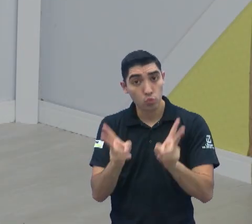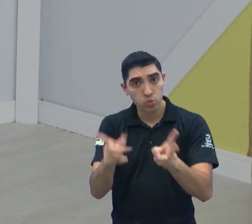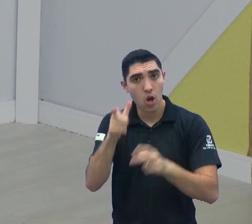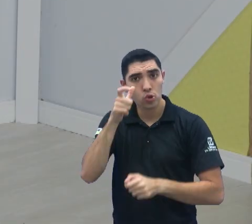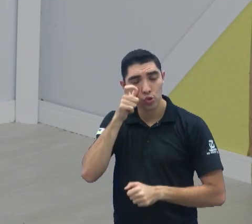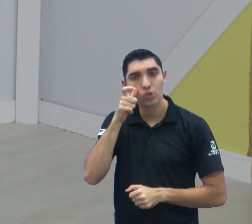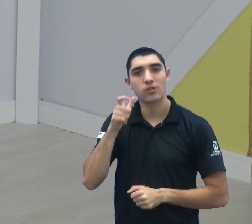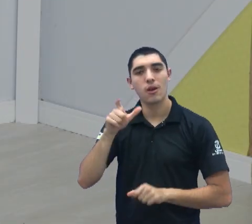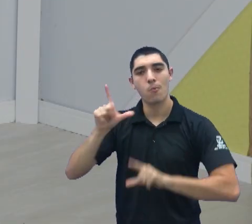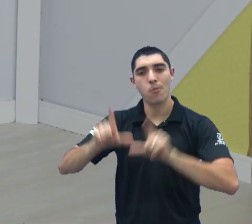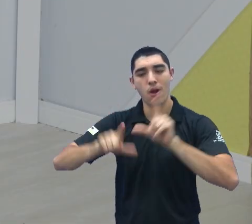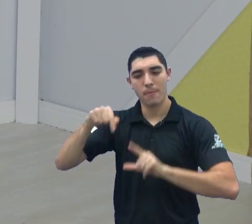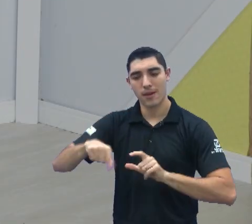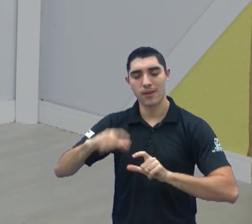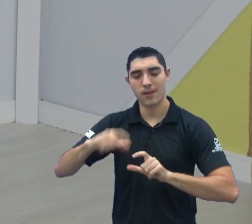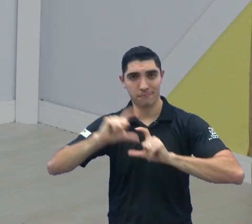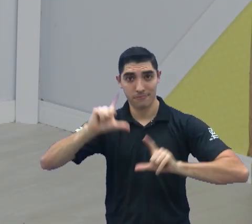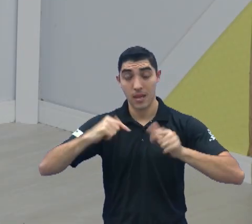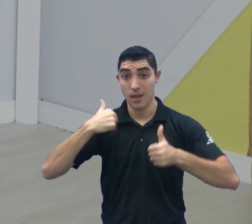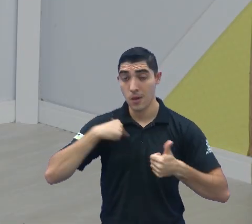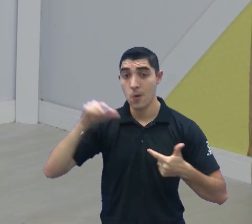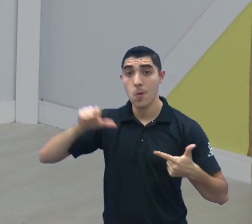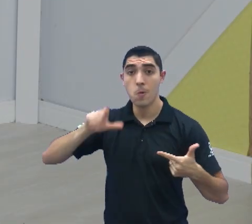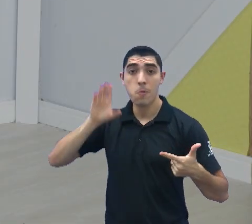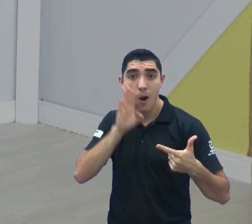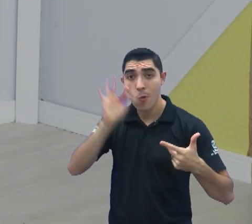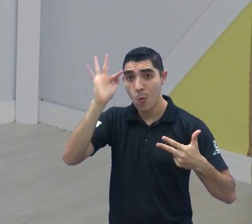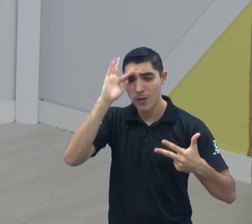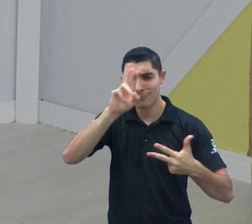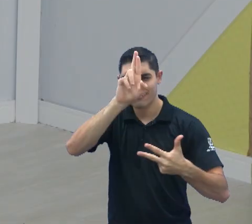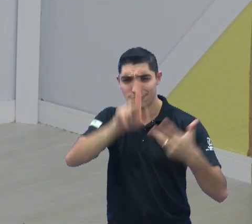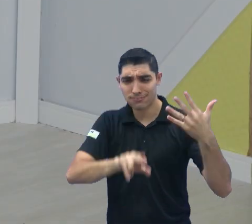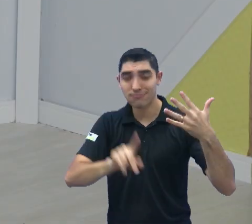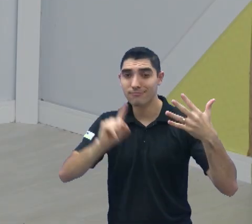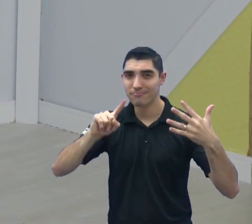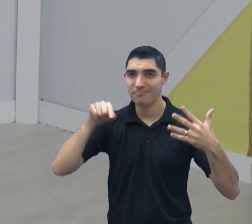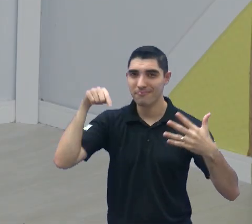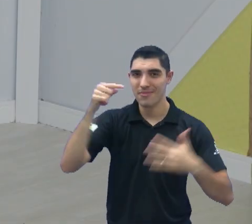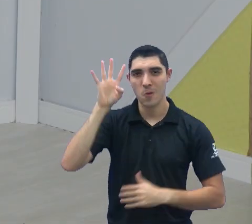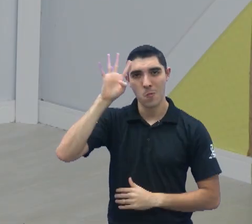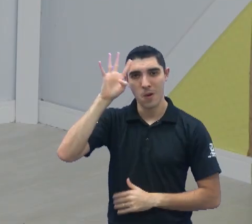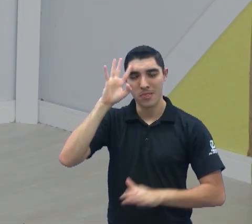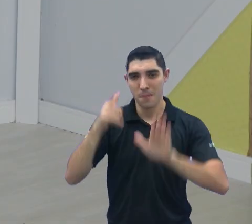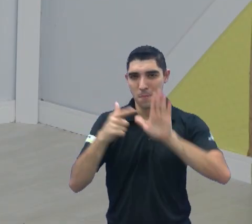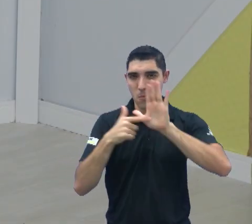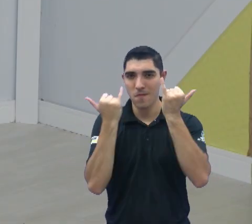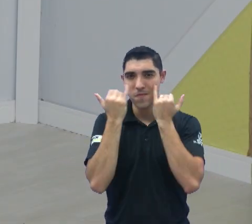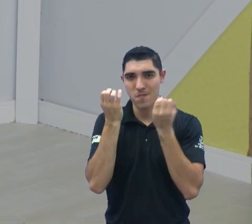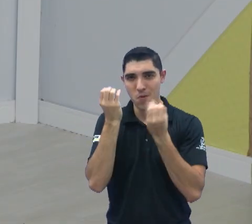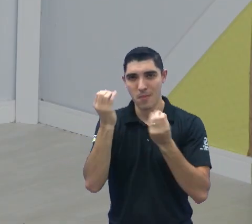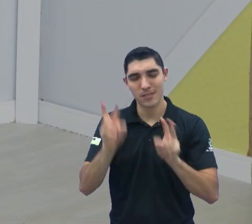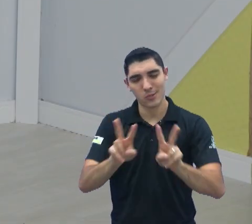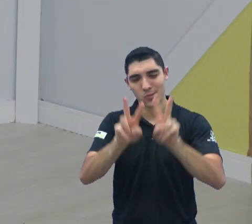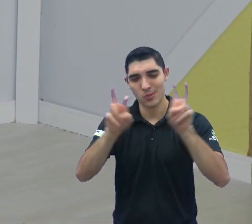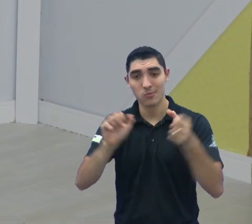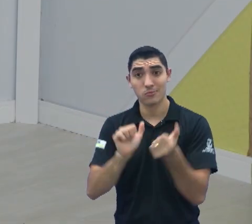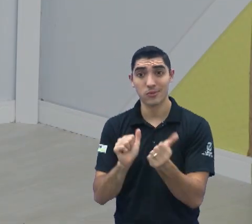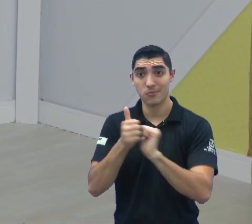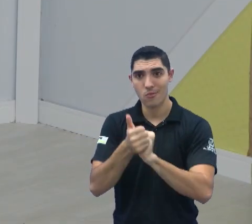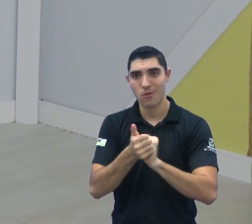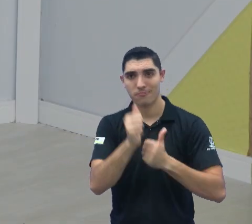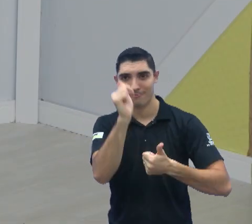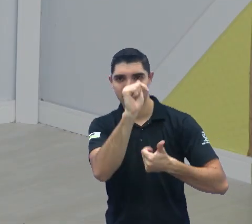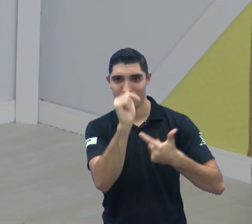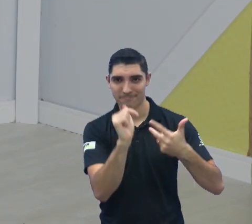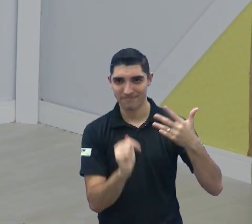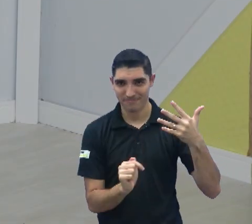com a programação da TV Câmara. Eu, Paulito, Luizão e grande equipe. A gente volta na quarta-feira, claro, para te deixar muito bem informado sobre os